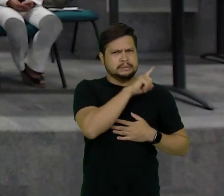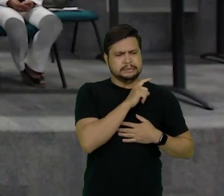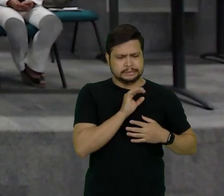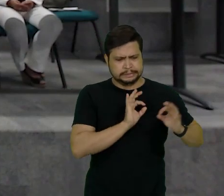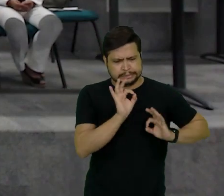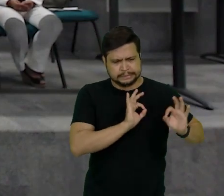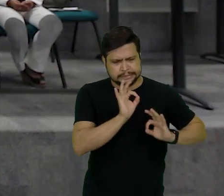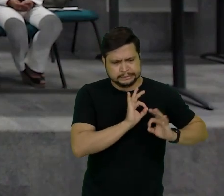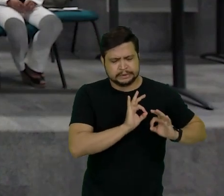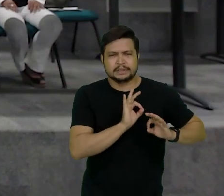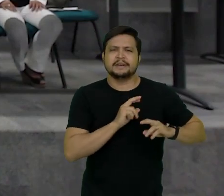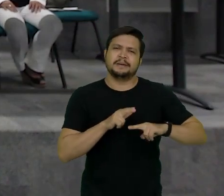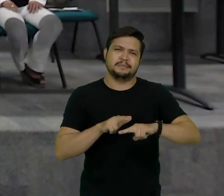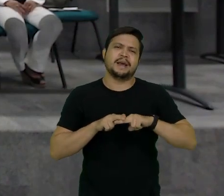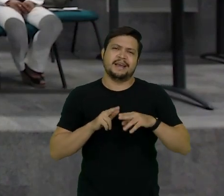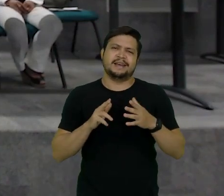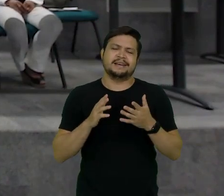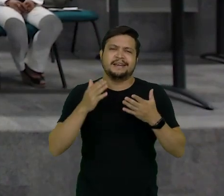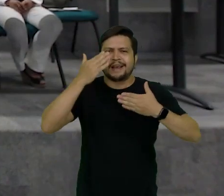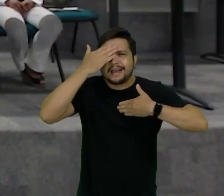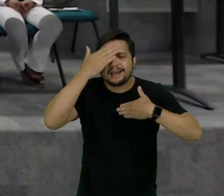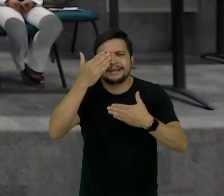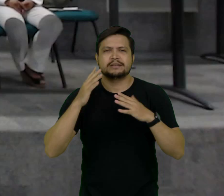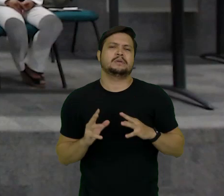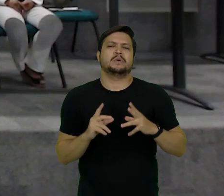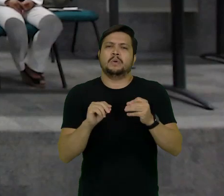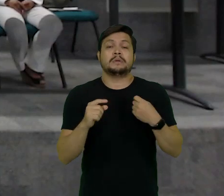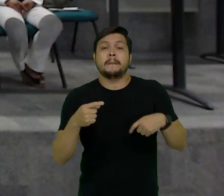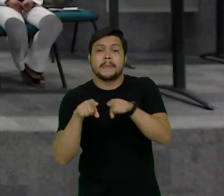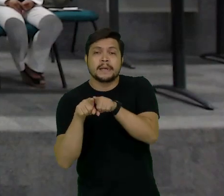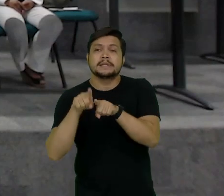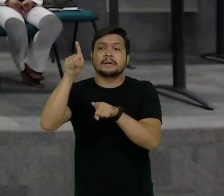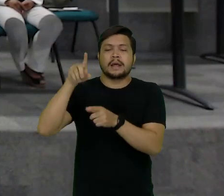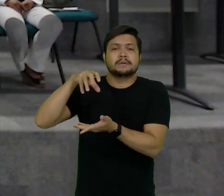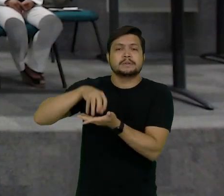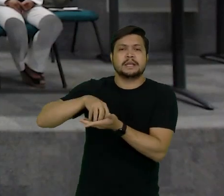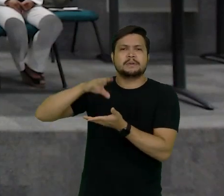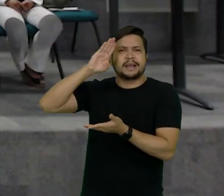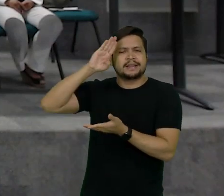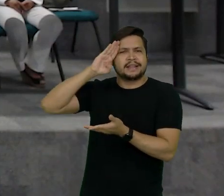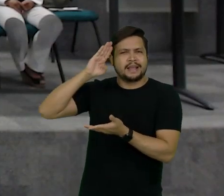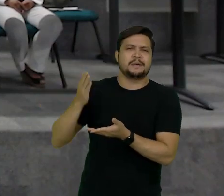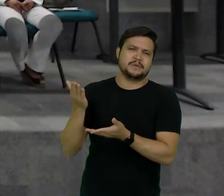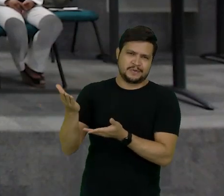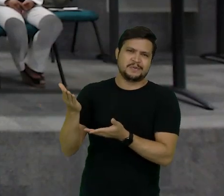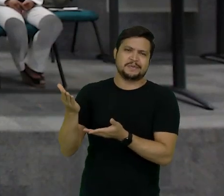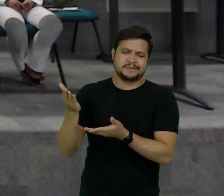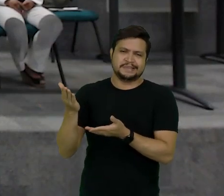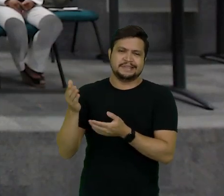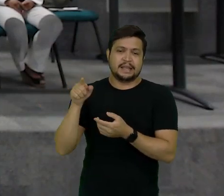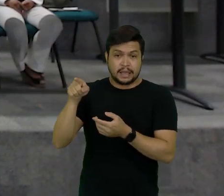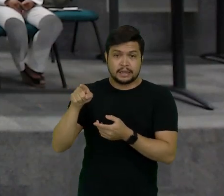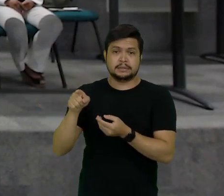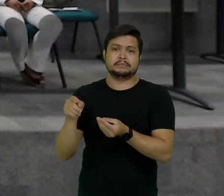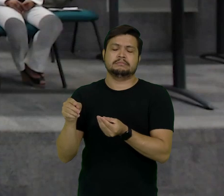para os nossos colegas lá, nossos parceiros lá do centro acadêmico, só não foi pior, só não foi mais